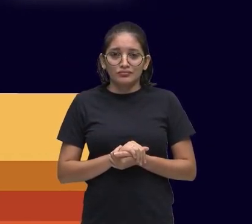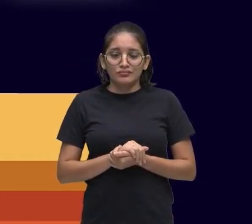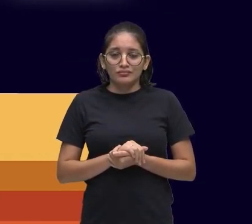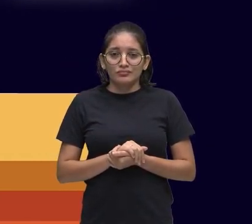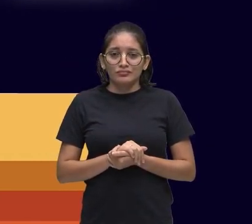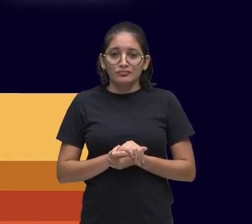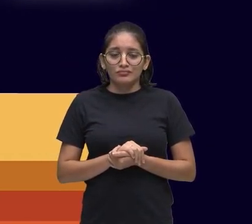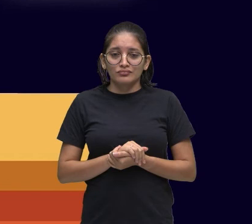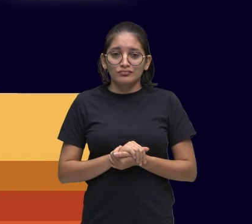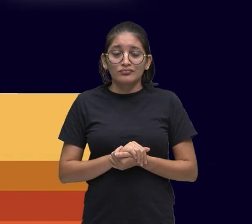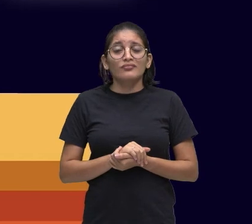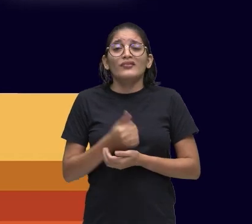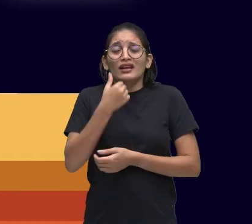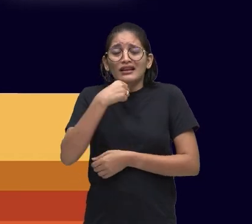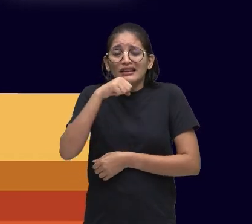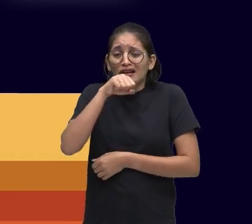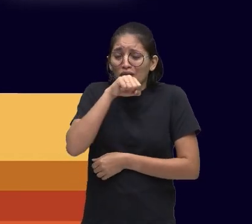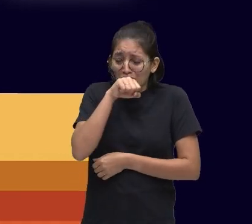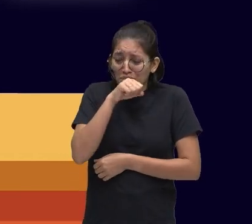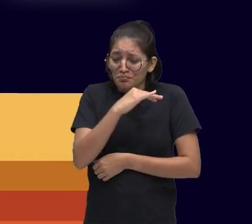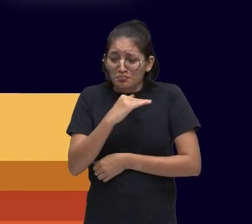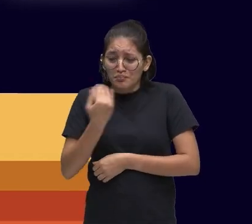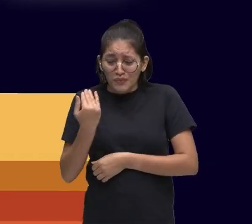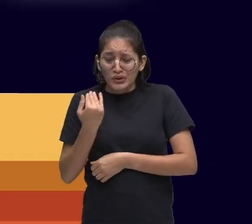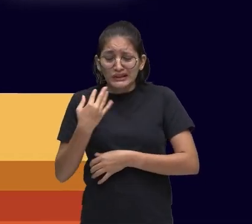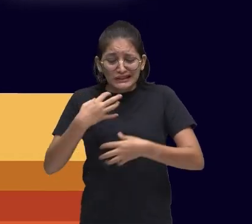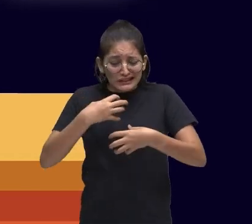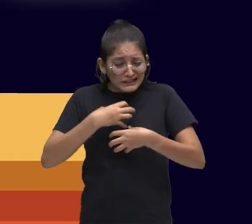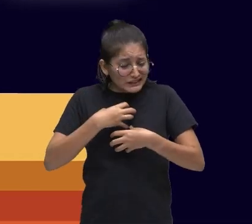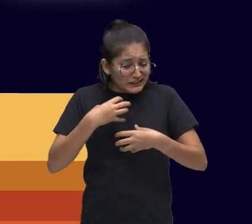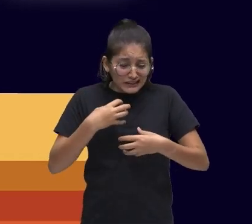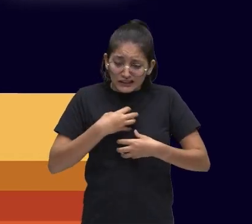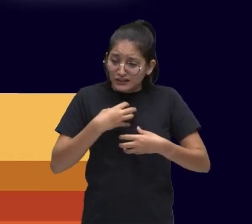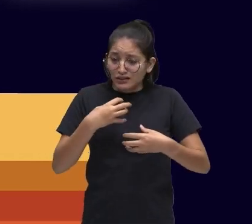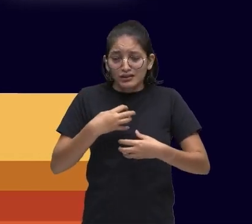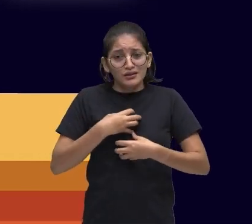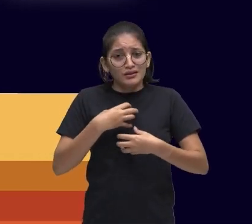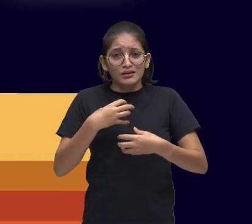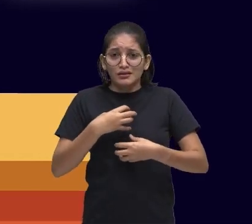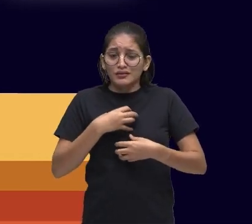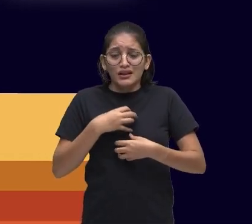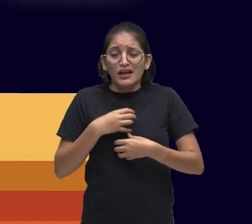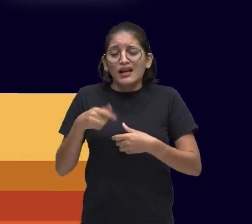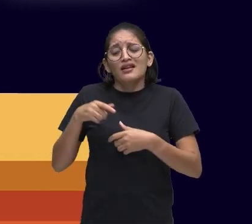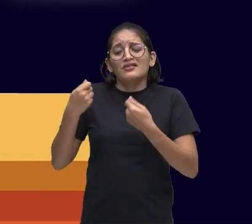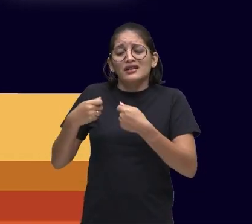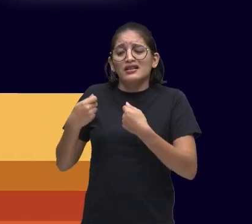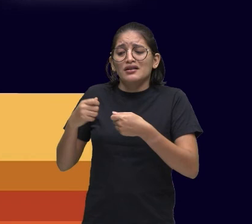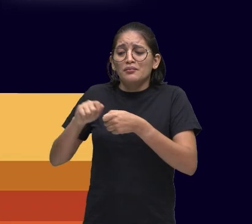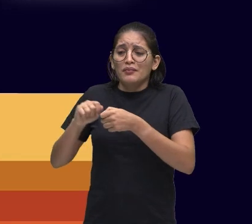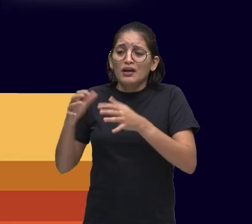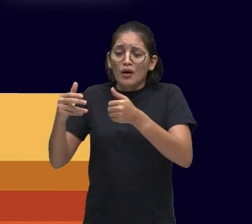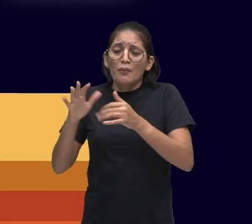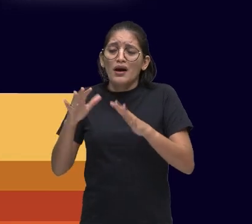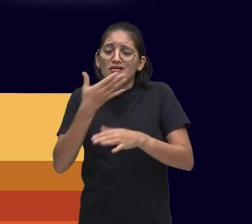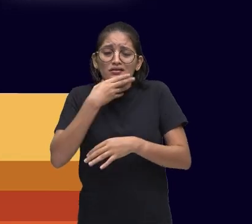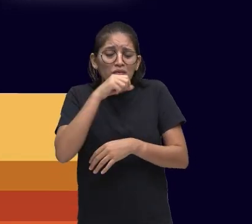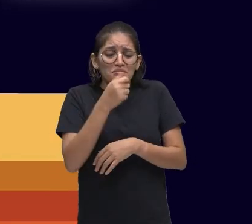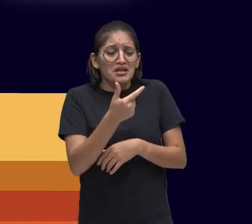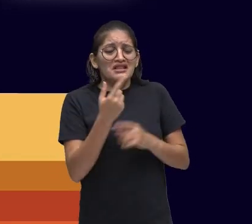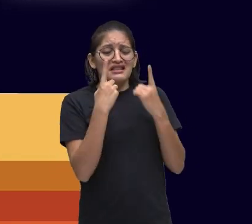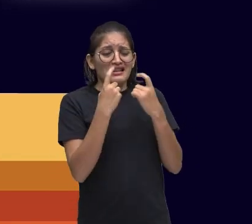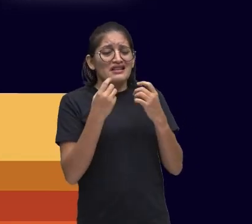A morte da sua mãe foi um golpe muito duro para o Ricardo. Ele procura fazer o melhor, mas o seu pai não tem nenhum interesse